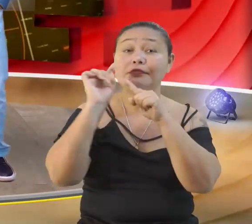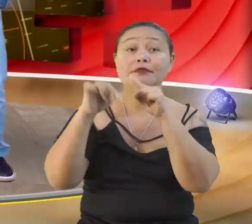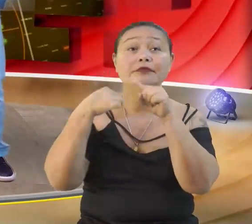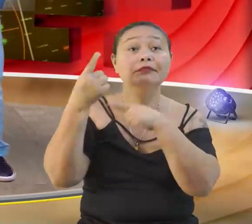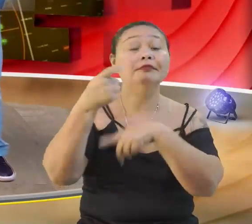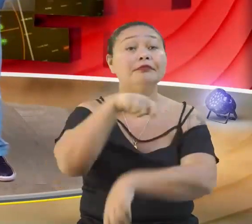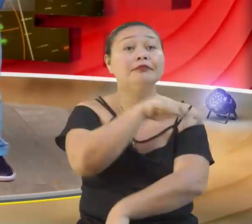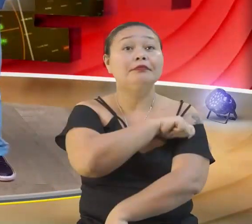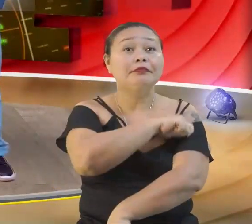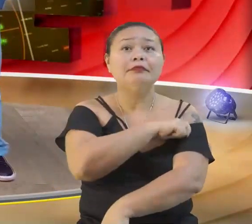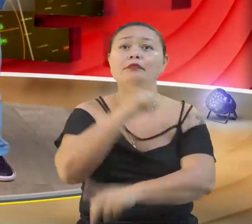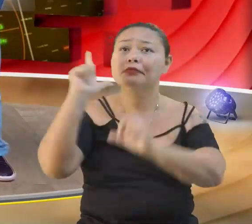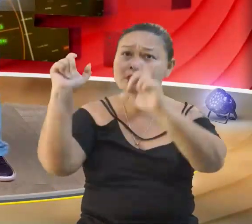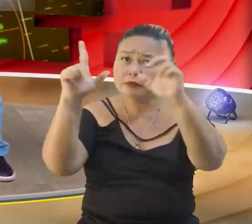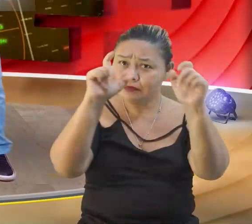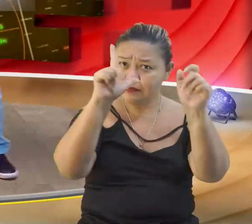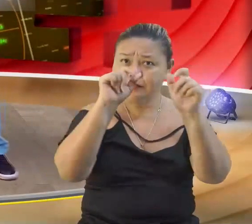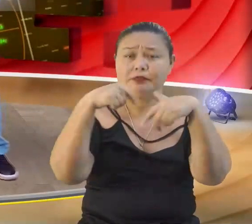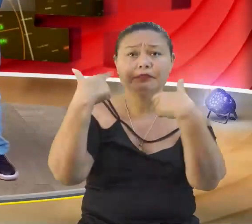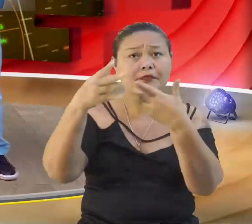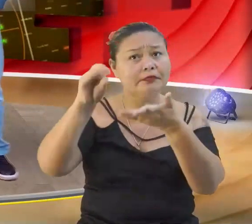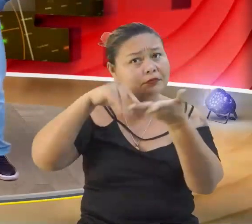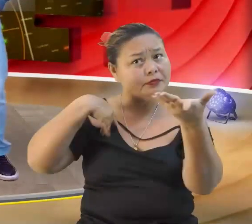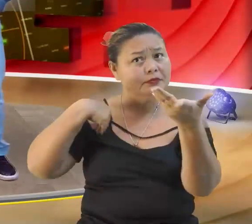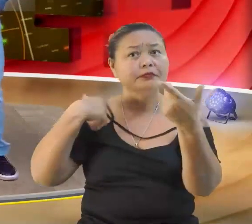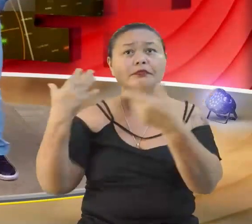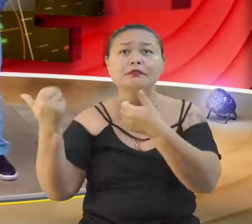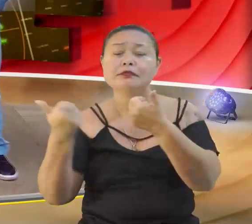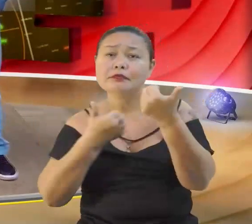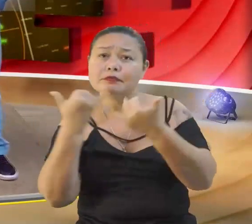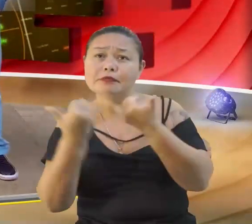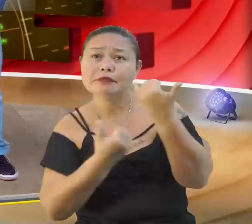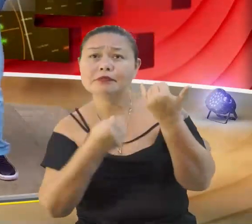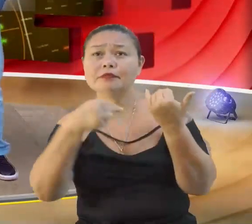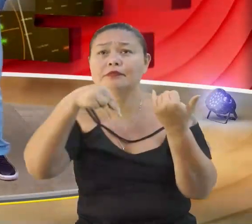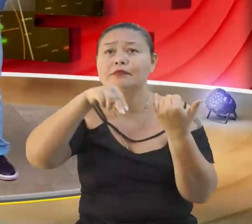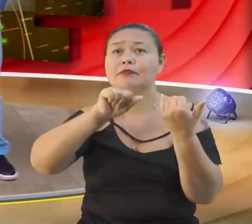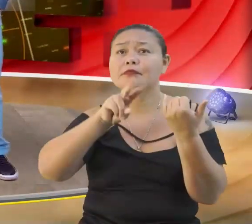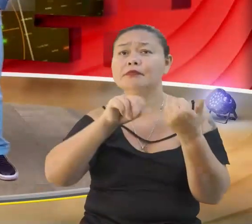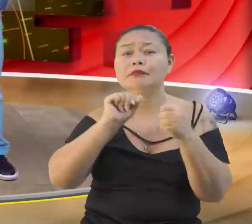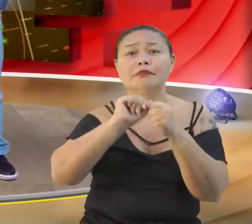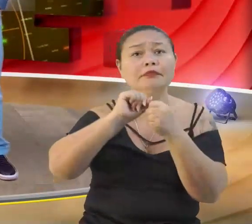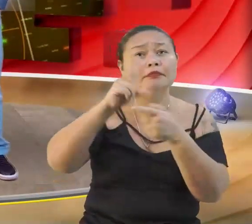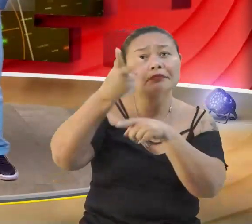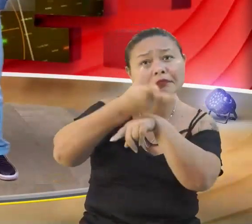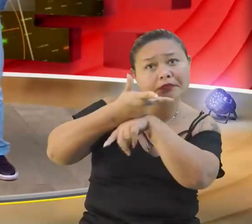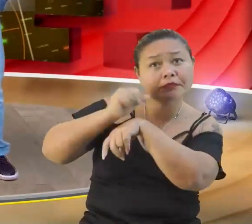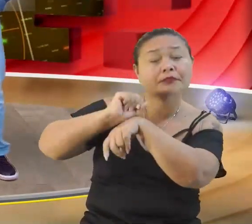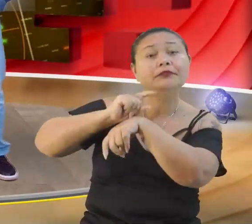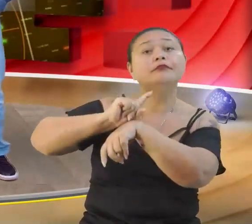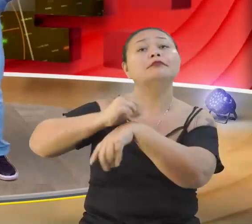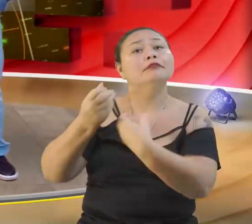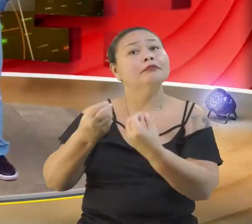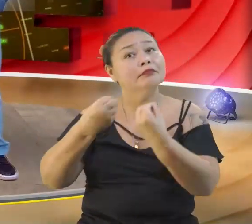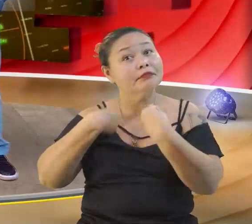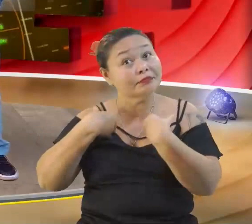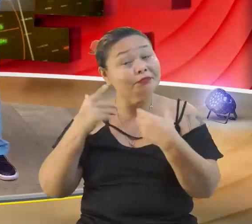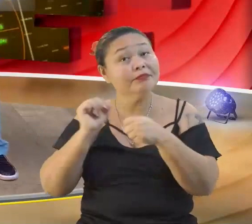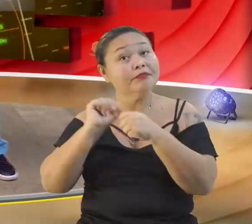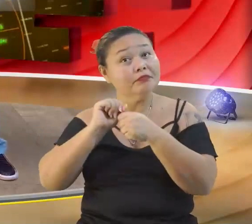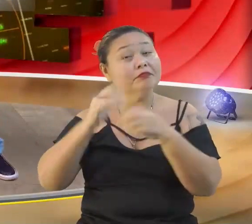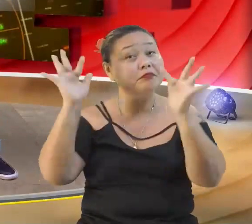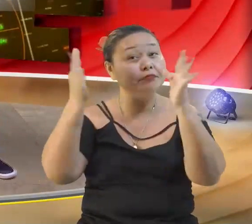alunos, registra, tira foto deles jogando a batalha naval, faz um vídeo, envia pra gente que a gente fica muito contente com esse